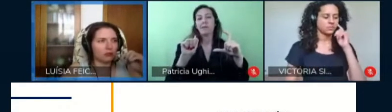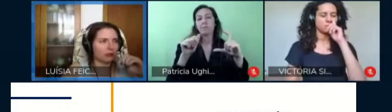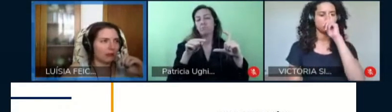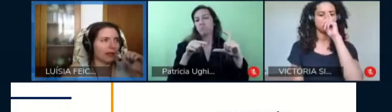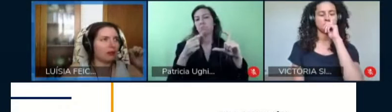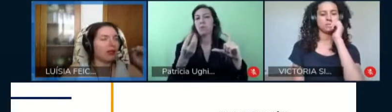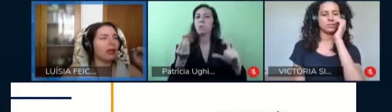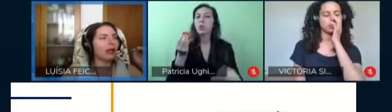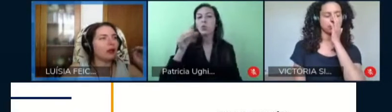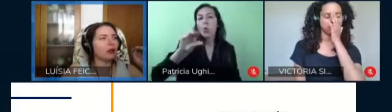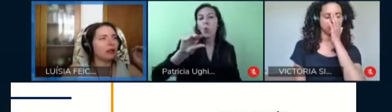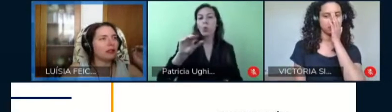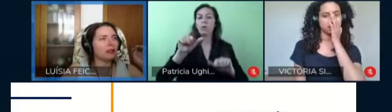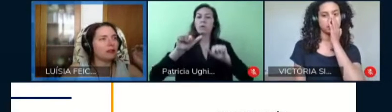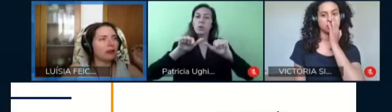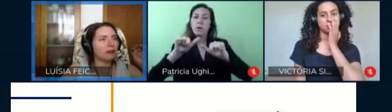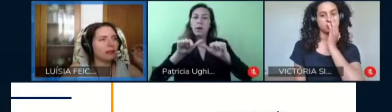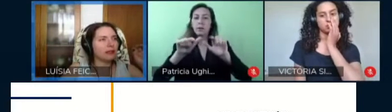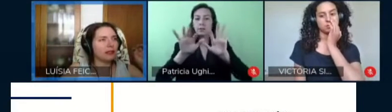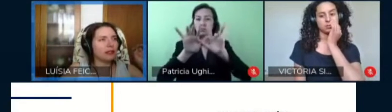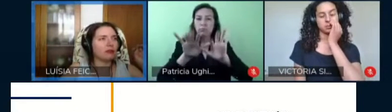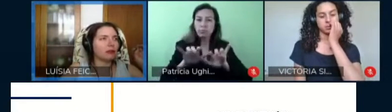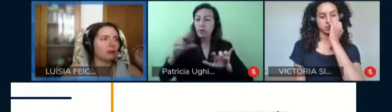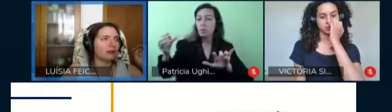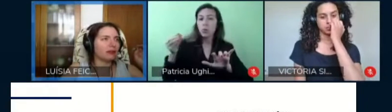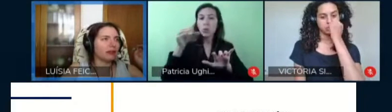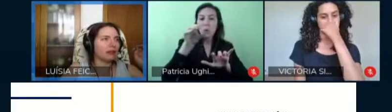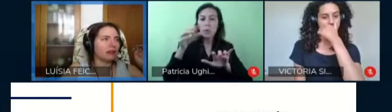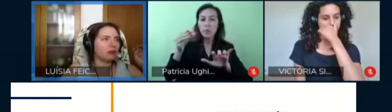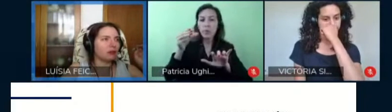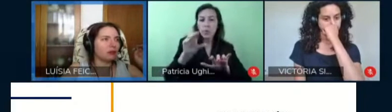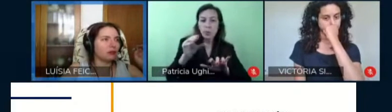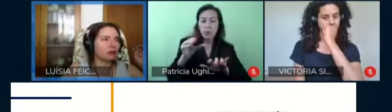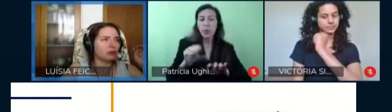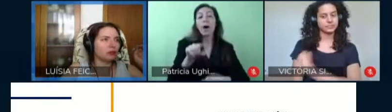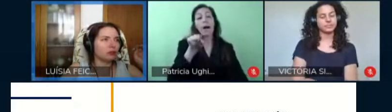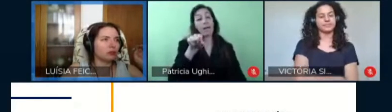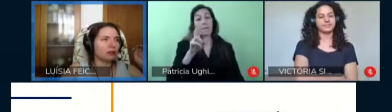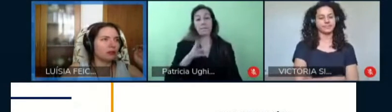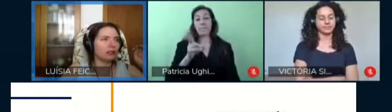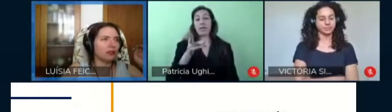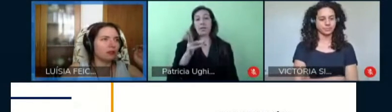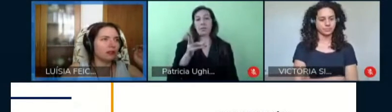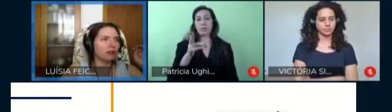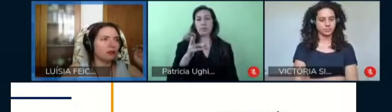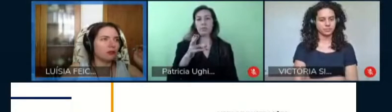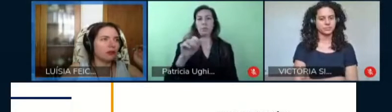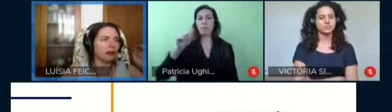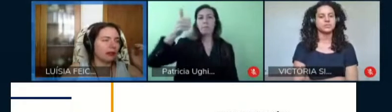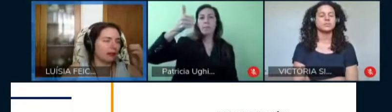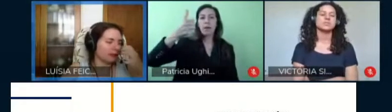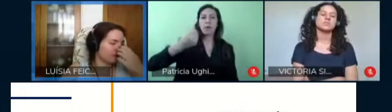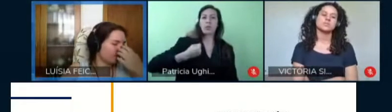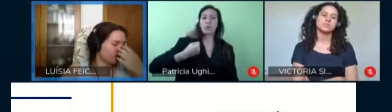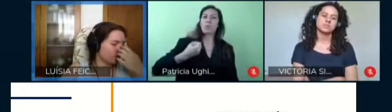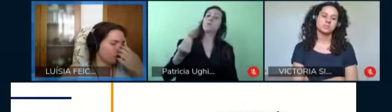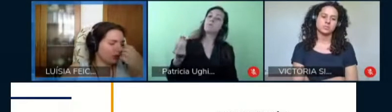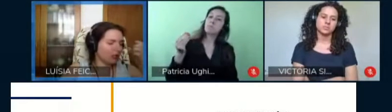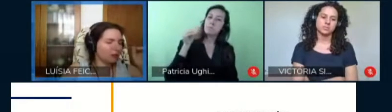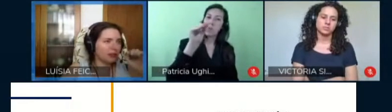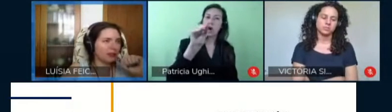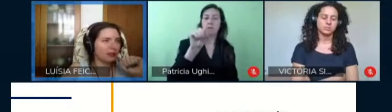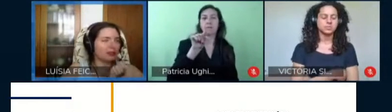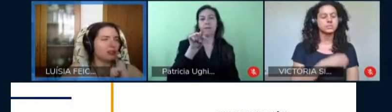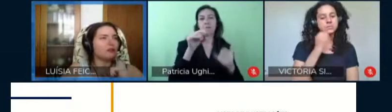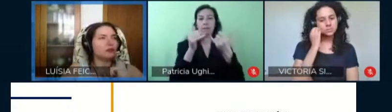a figura no trabalho, agora vai aparecer aqui, vai aparecer o númerozinho, né, o